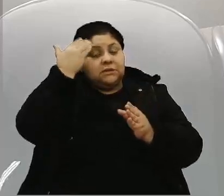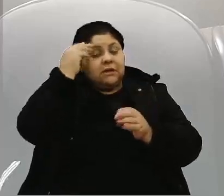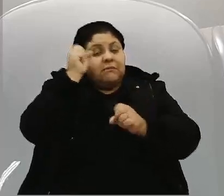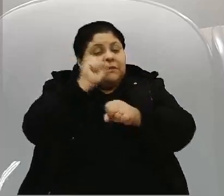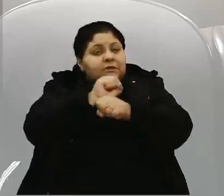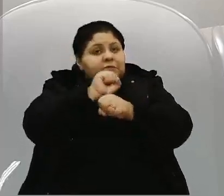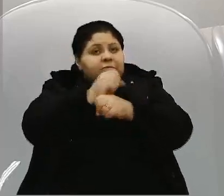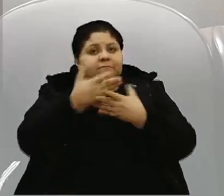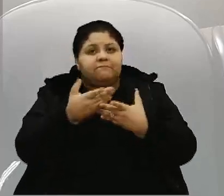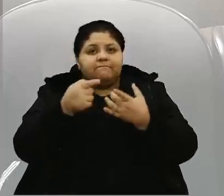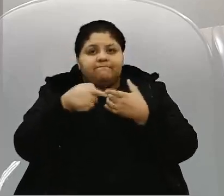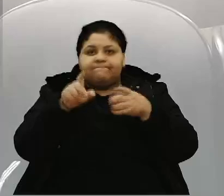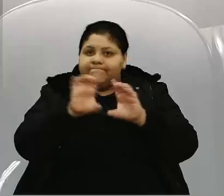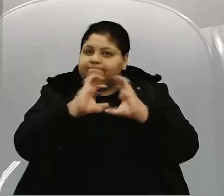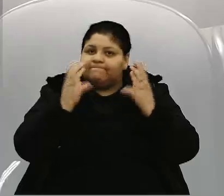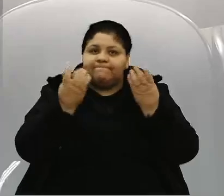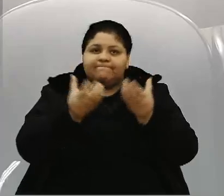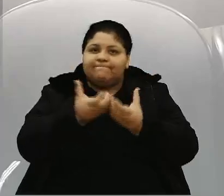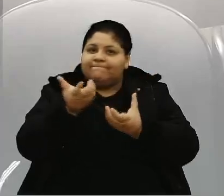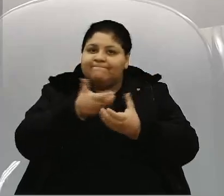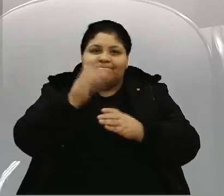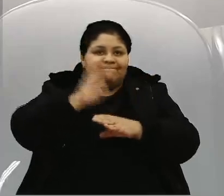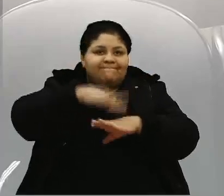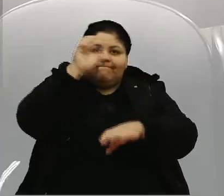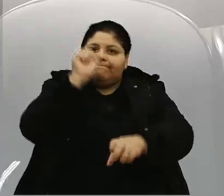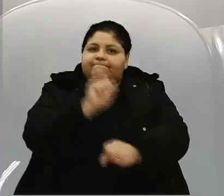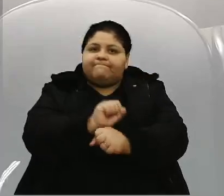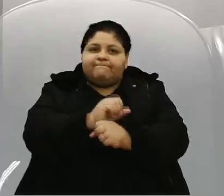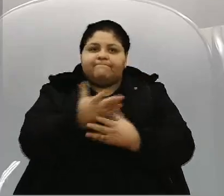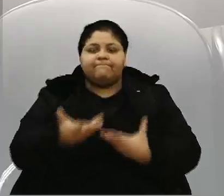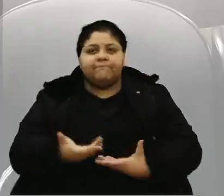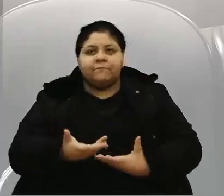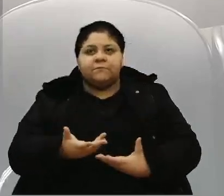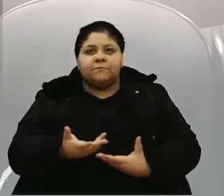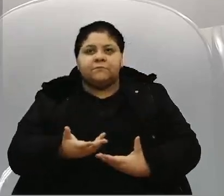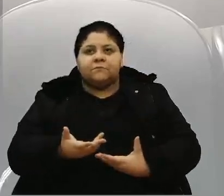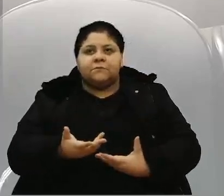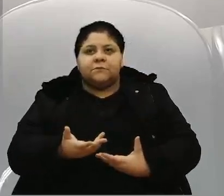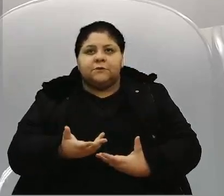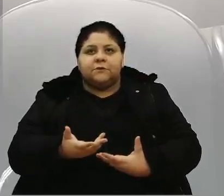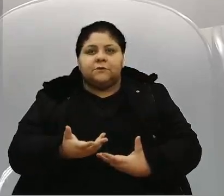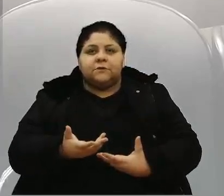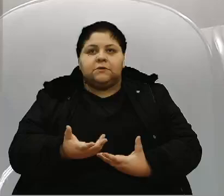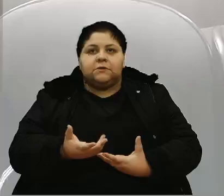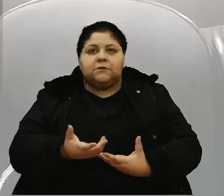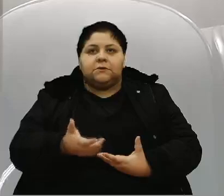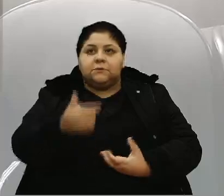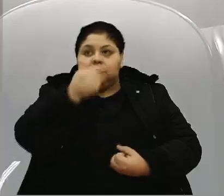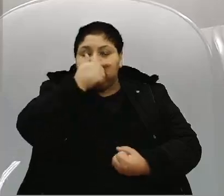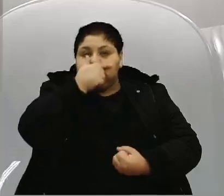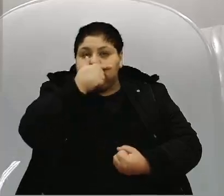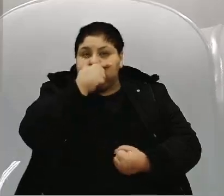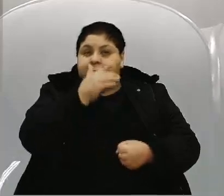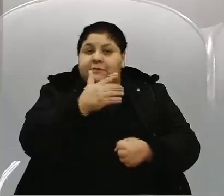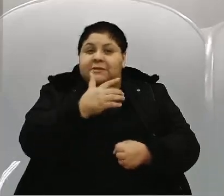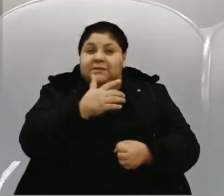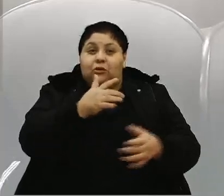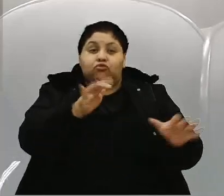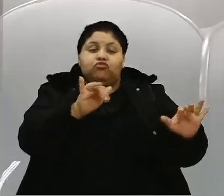esperar, mas a comunidade não quer mais esperar. Está num sufoco, o vereador Fiuza foi isentado a